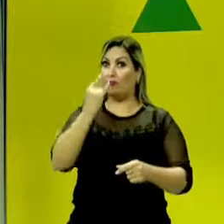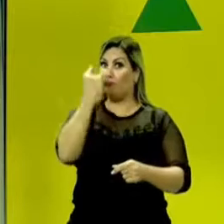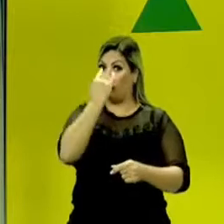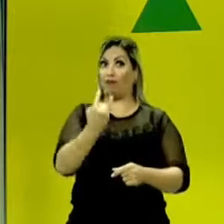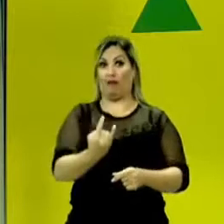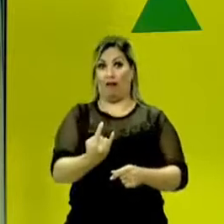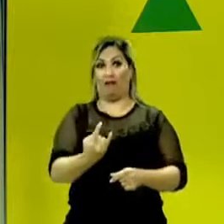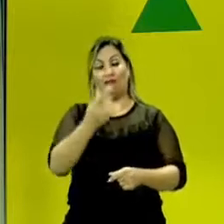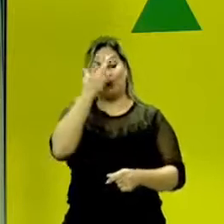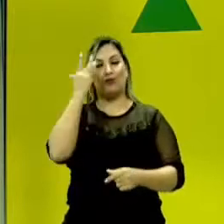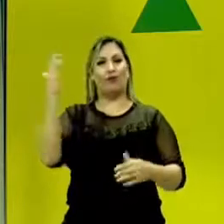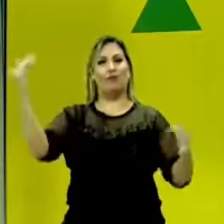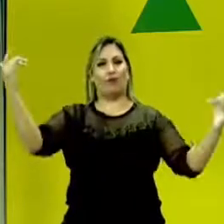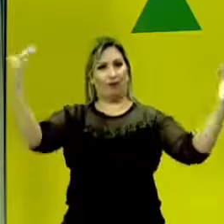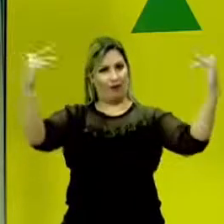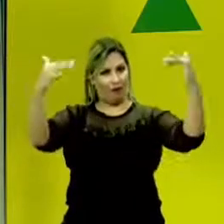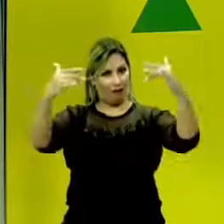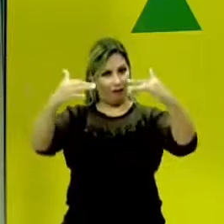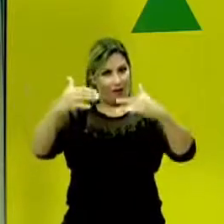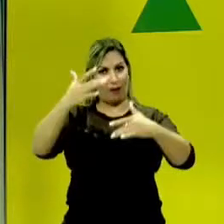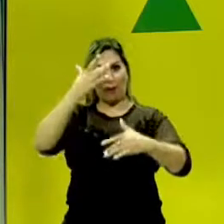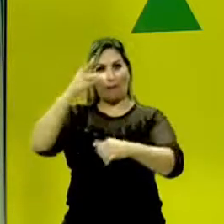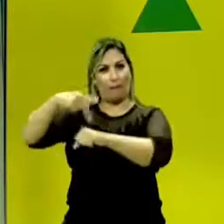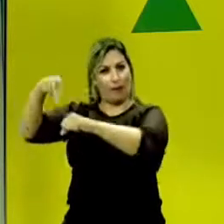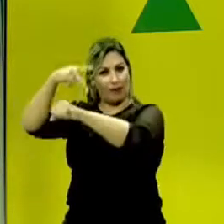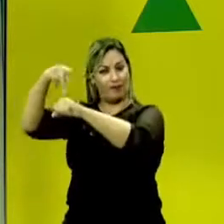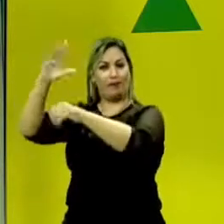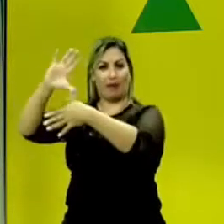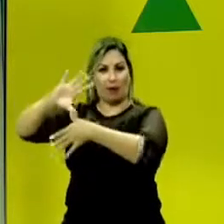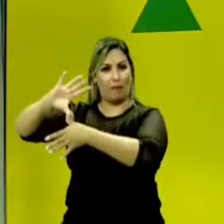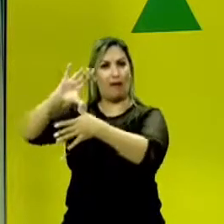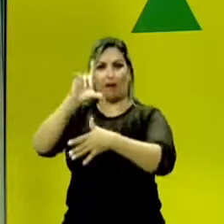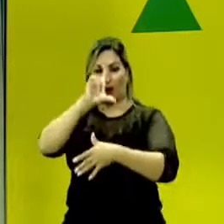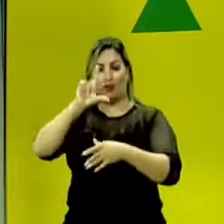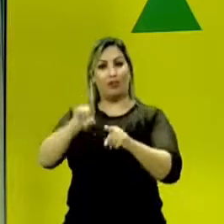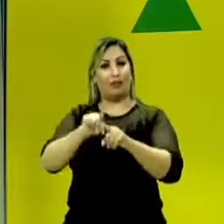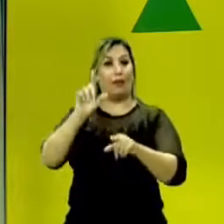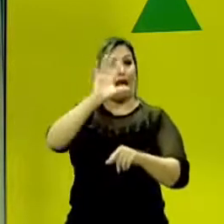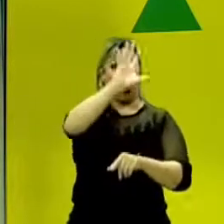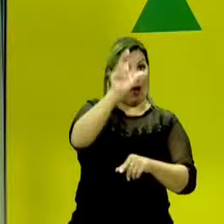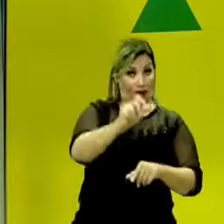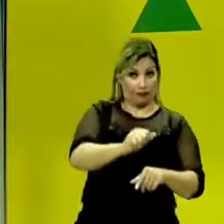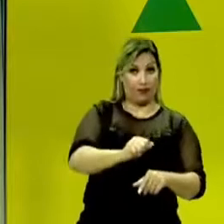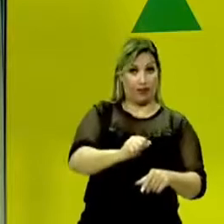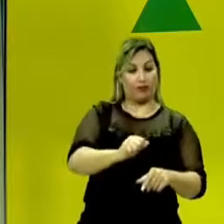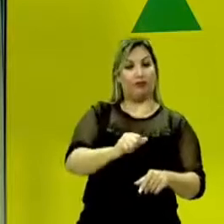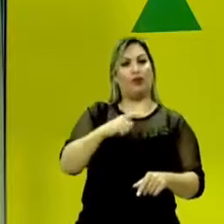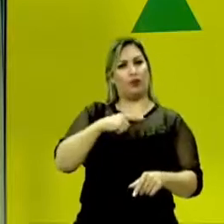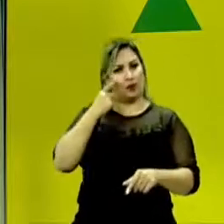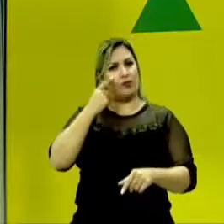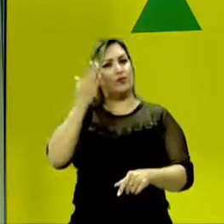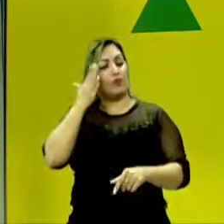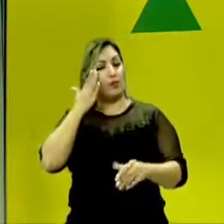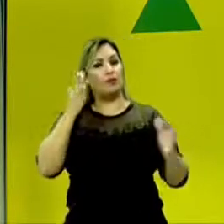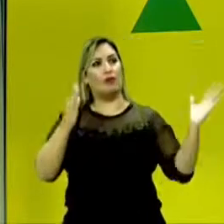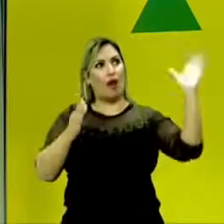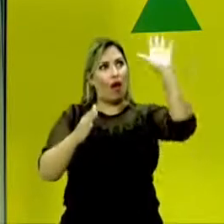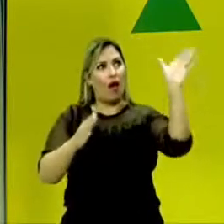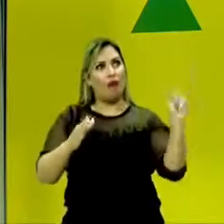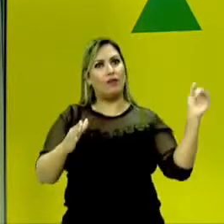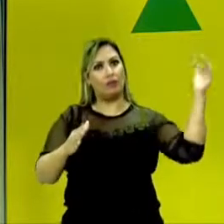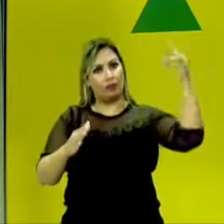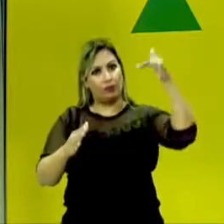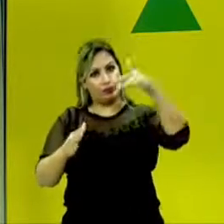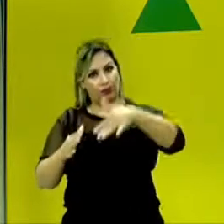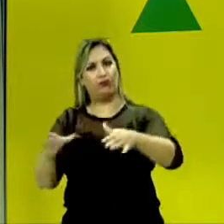atrativa, principalmente para países da América Latina, também países africanos. Nós vemos ainda essa chegada, né, de